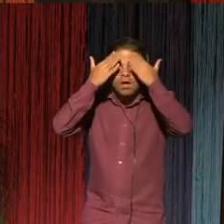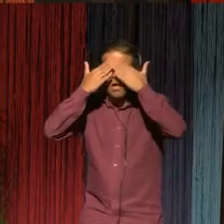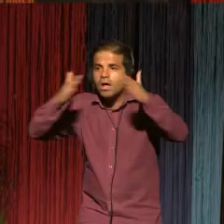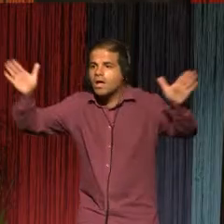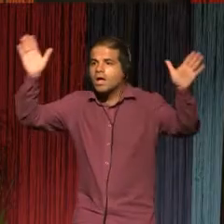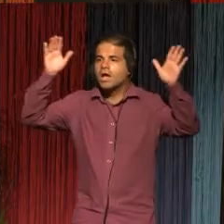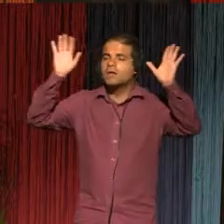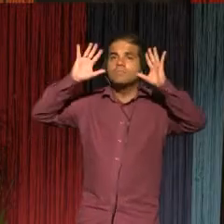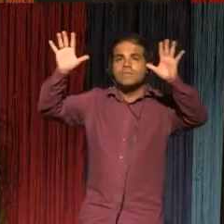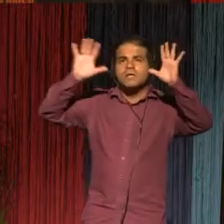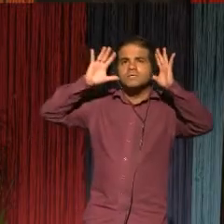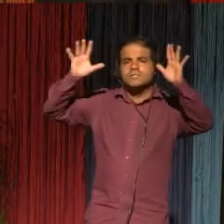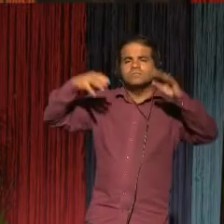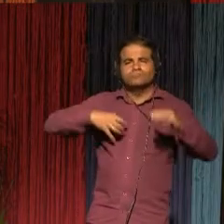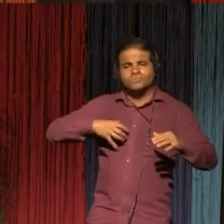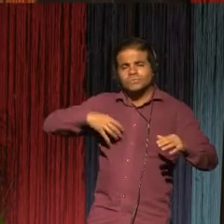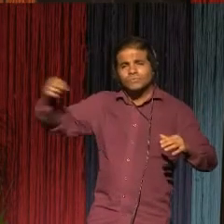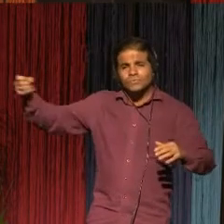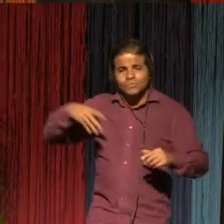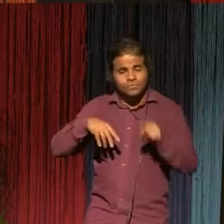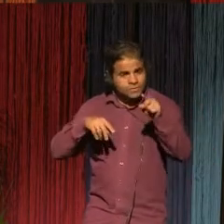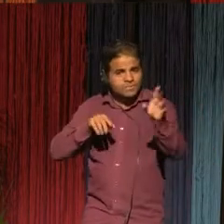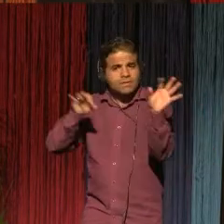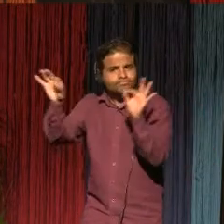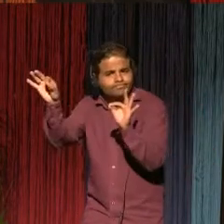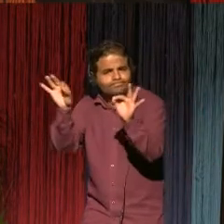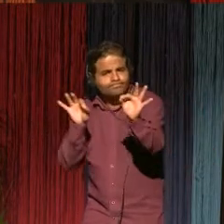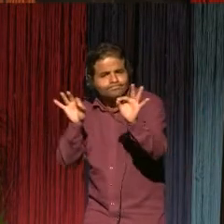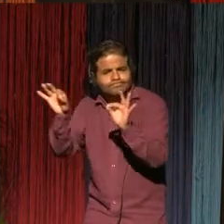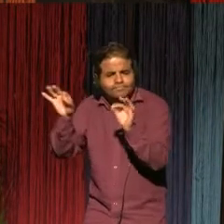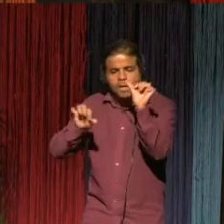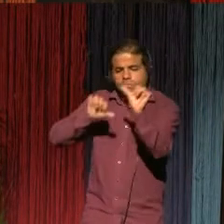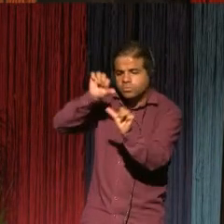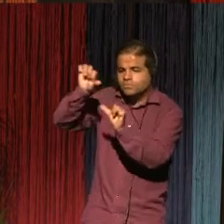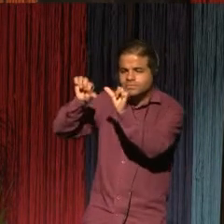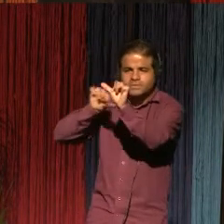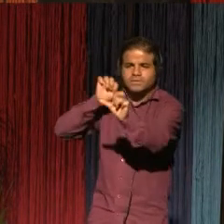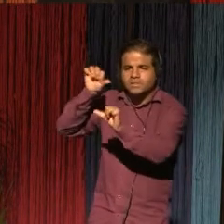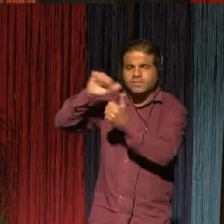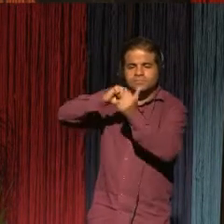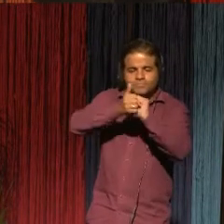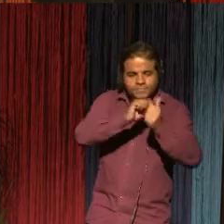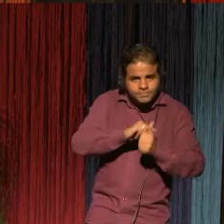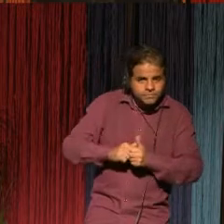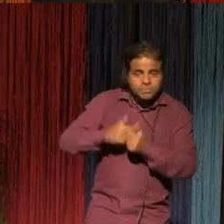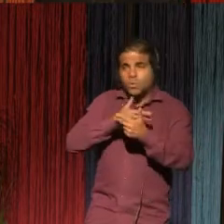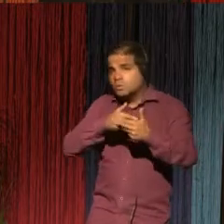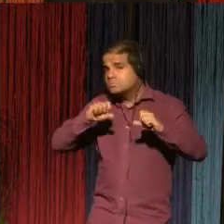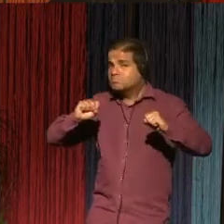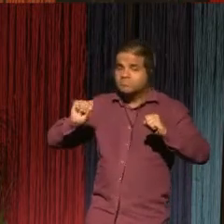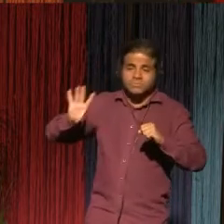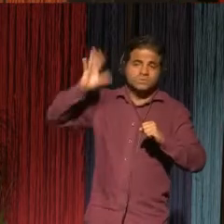maneira totalmente nova, e você vai se ajustando às mudanças ou situações inesperadas. Por